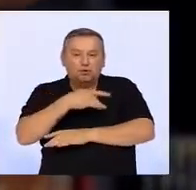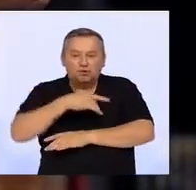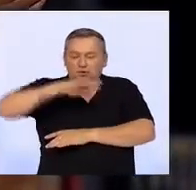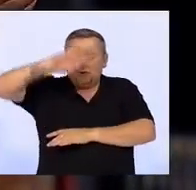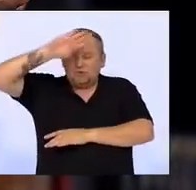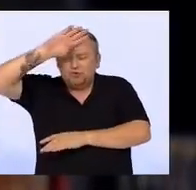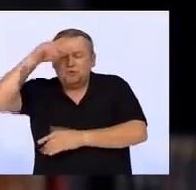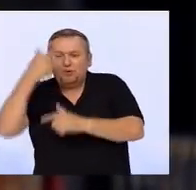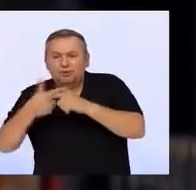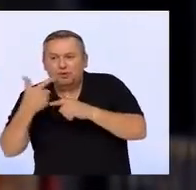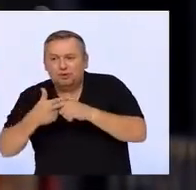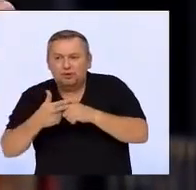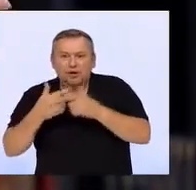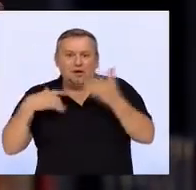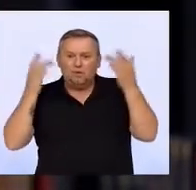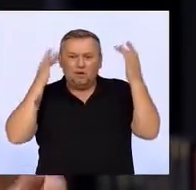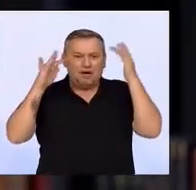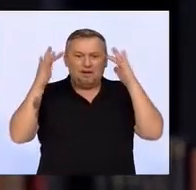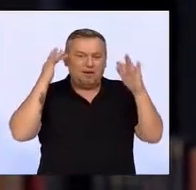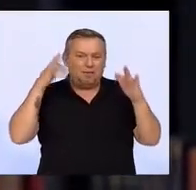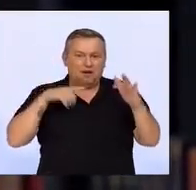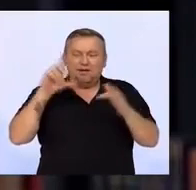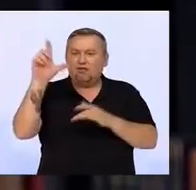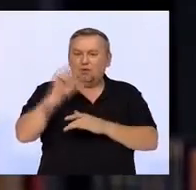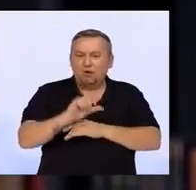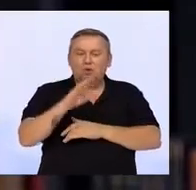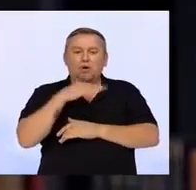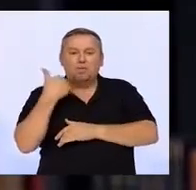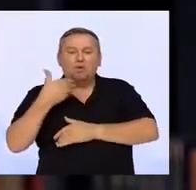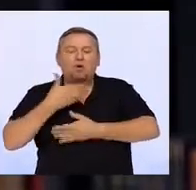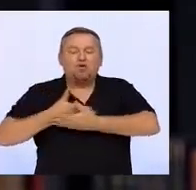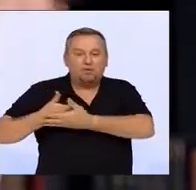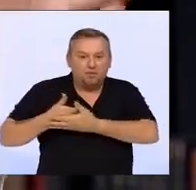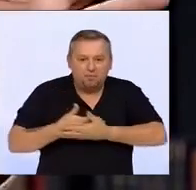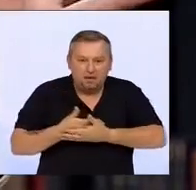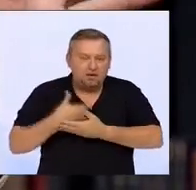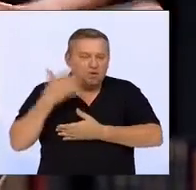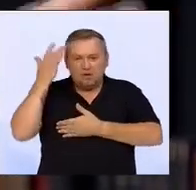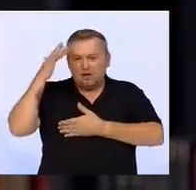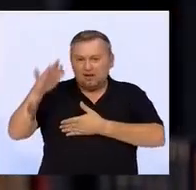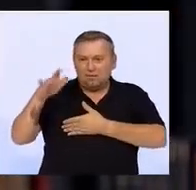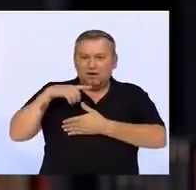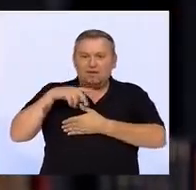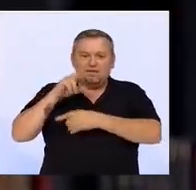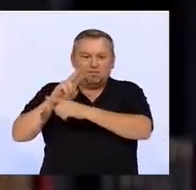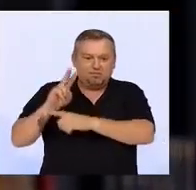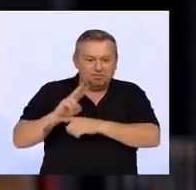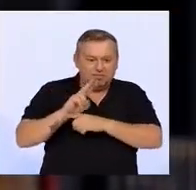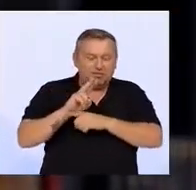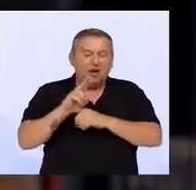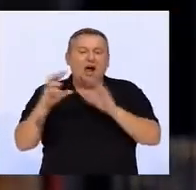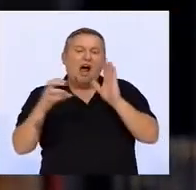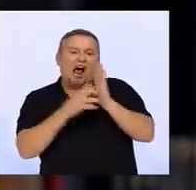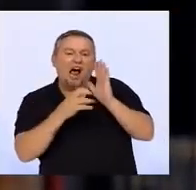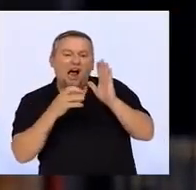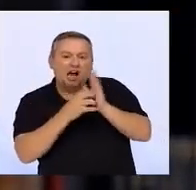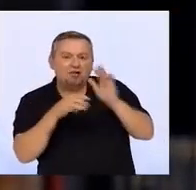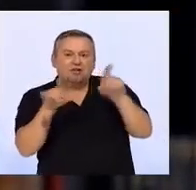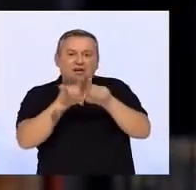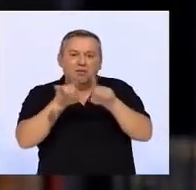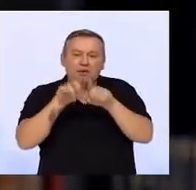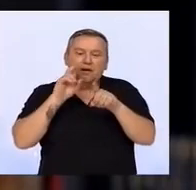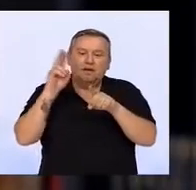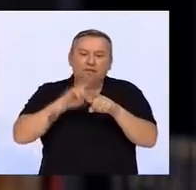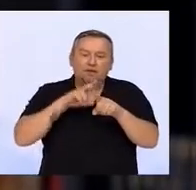10 pessoas na frente dela, não quer saber se eu diminuir a mortalidade infantil, conseguir controlar razoavelmente a questão da AIDS, tem um programa de